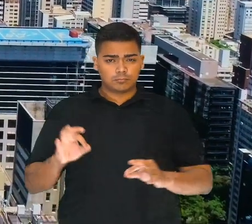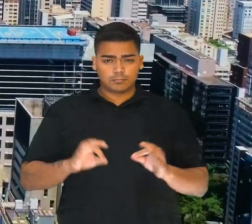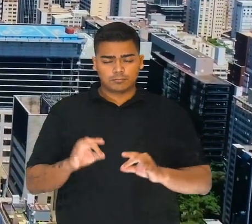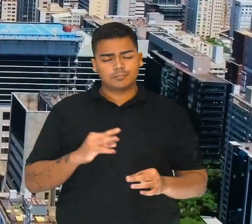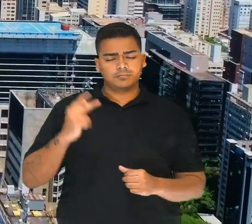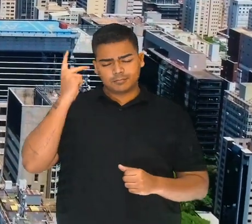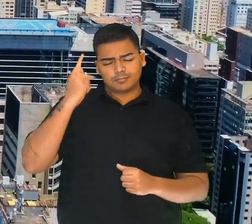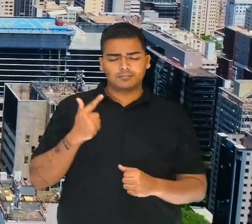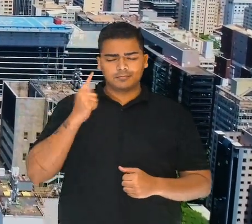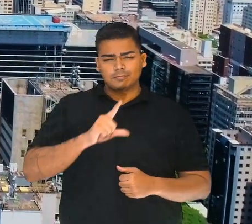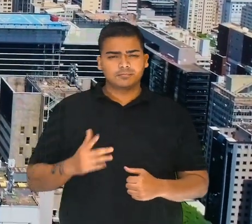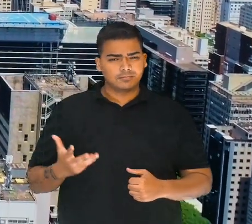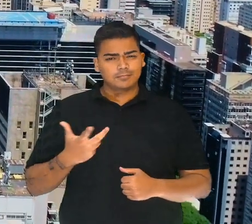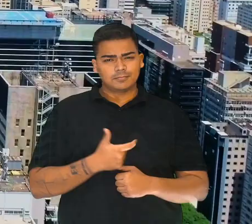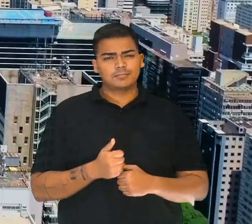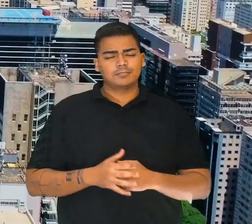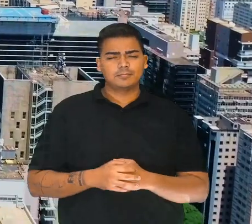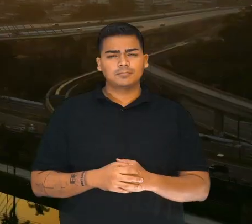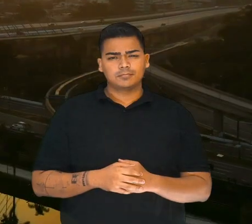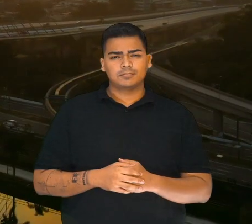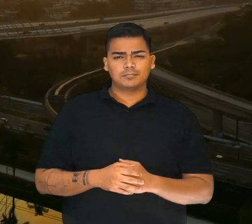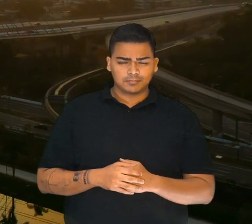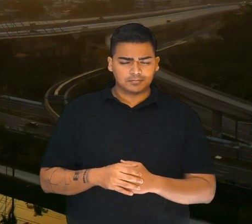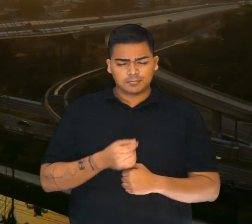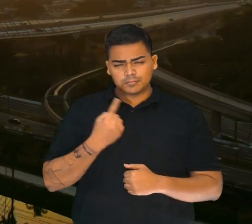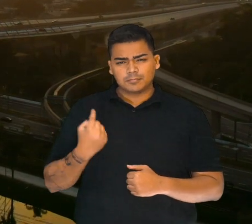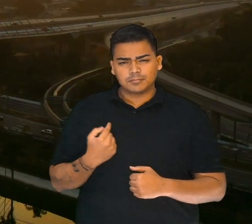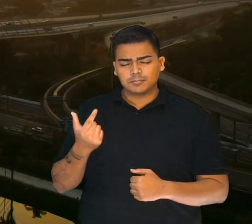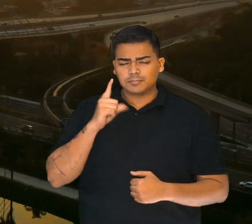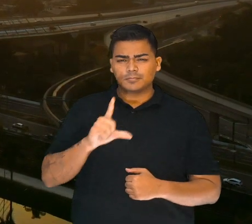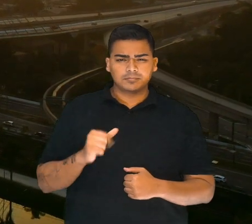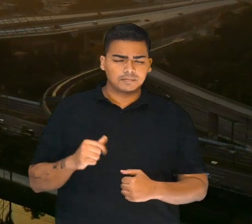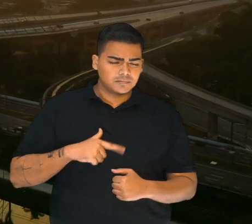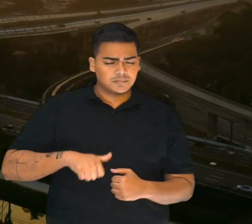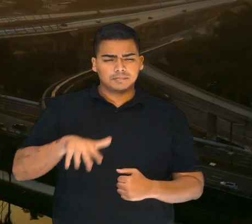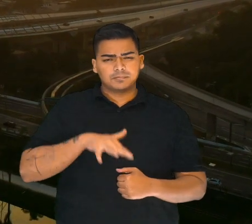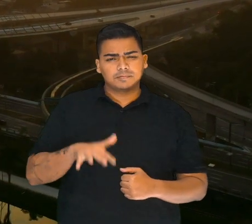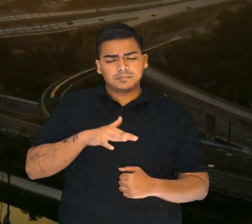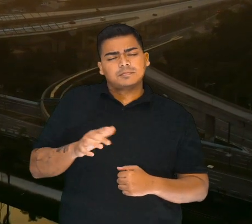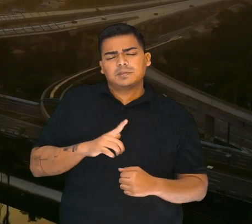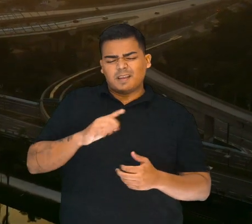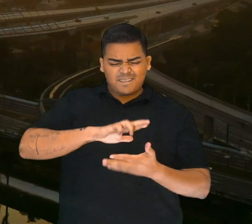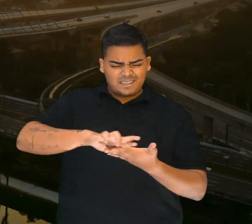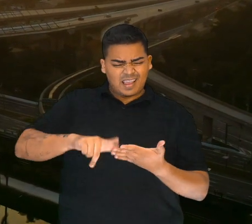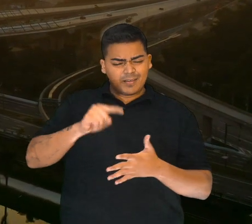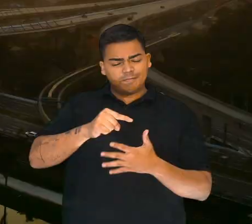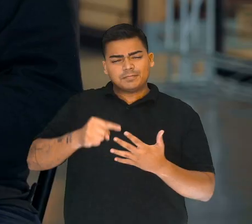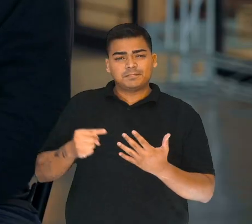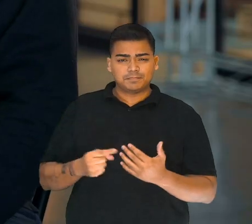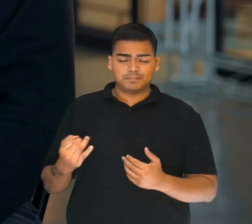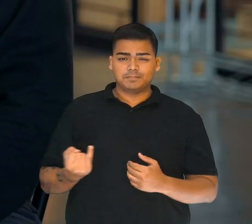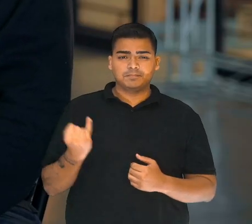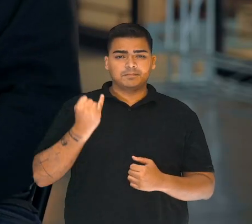fazendo com que São Paulo de fato se tornasse uma potência. A gente fala do Cube, Nova Bra, Lamy Village, Google Campus, eu poderia citar vários hubs